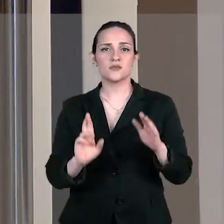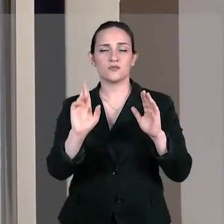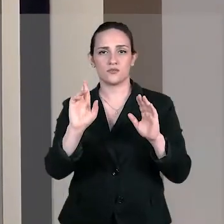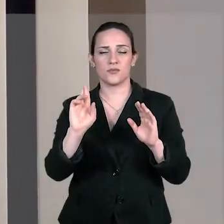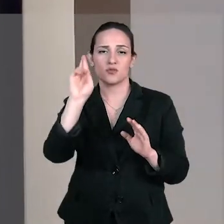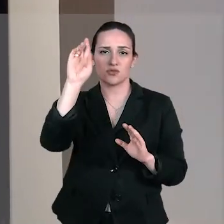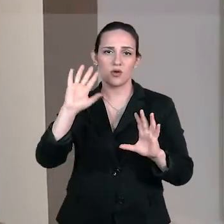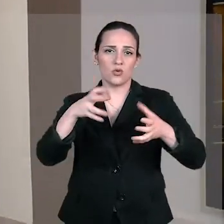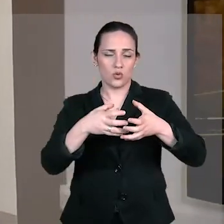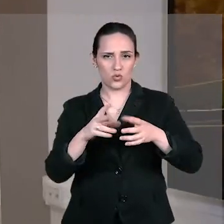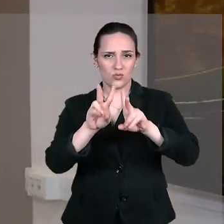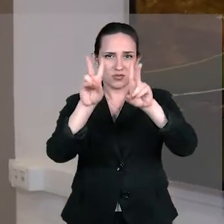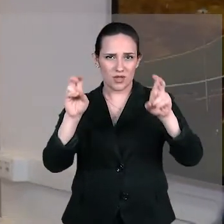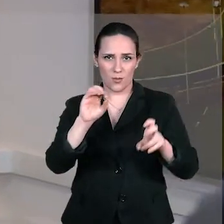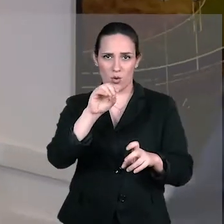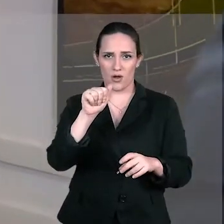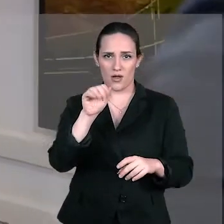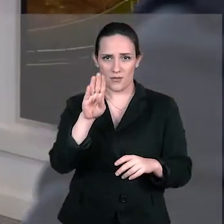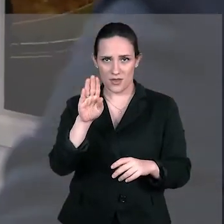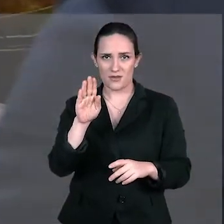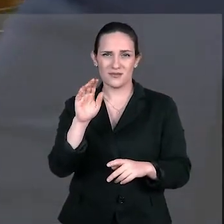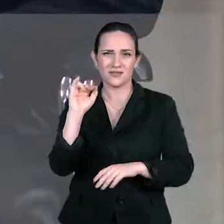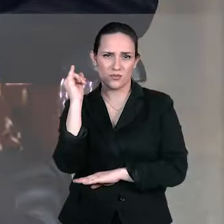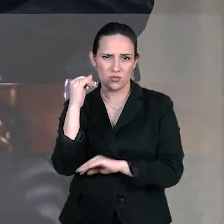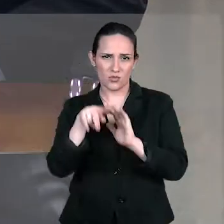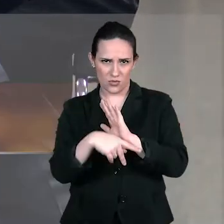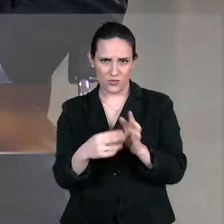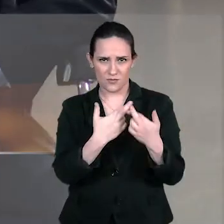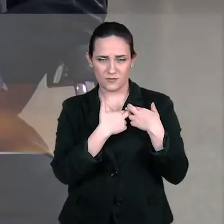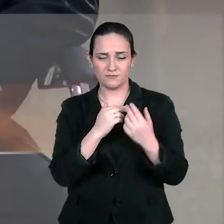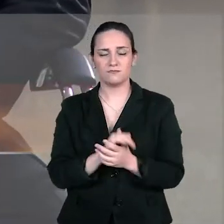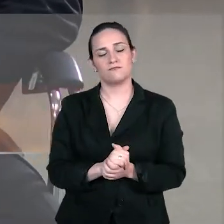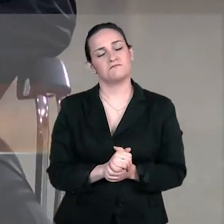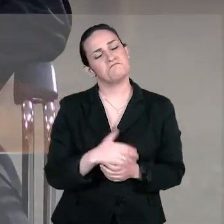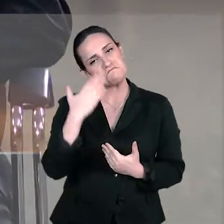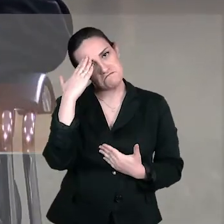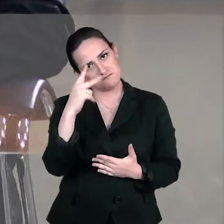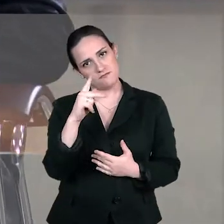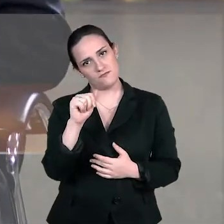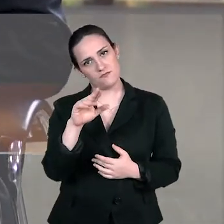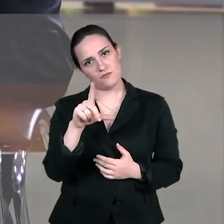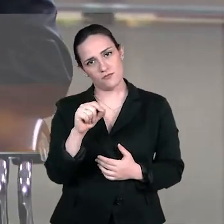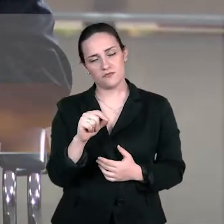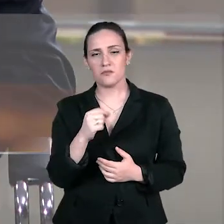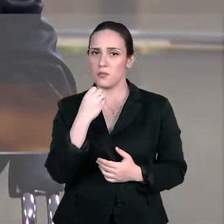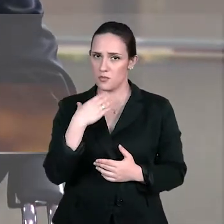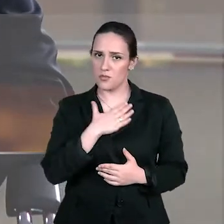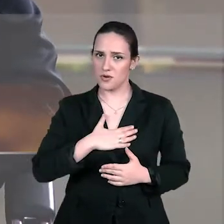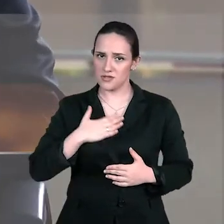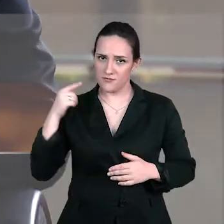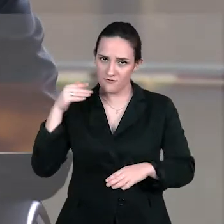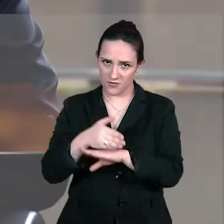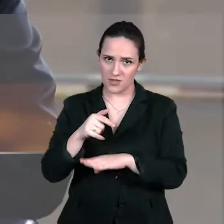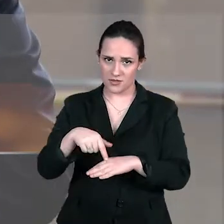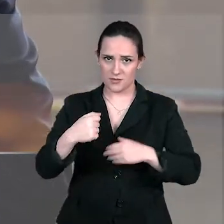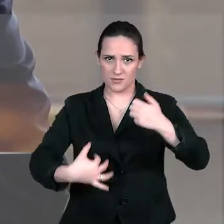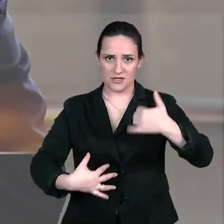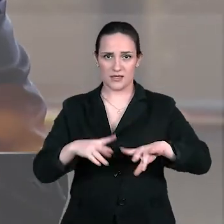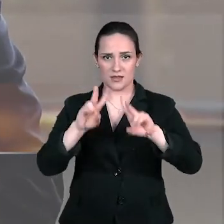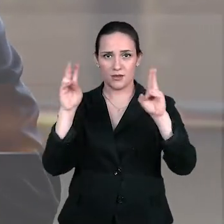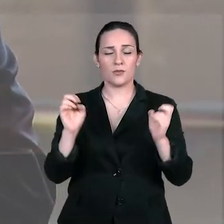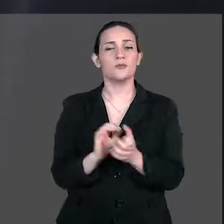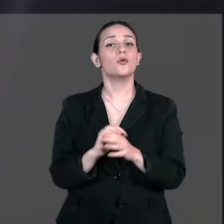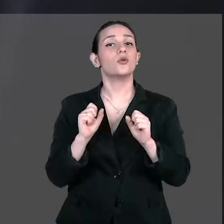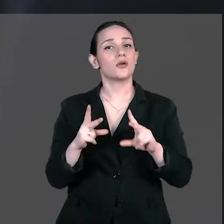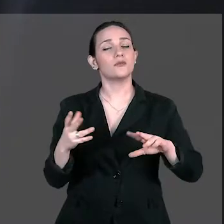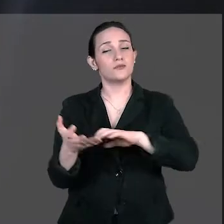Assuntos Tributários da OAB Sul-Mato-Grossense. Seja bem-vindo, Daniel. Paulo, muito obrigado pelo convite. É sempre uma satisfação estar aqui na casa falando a vocês. Então, para falar